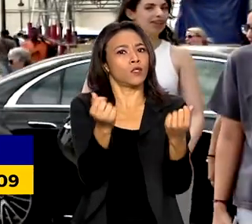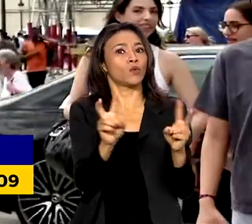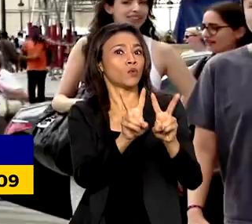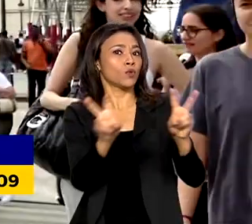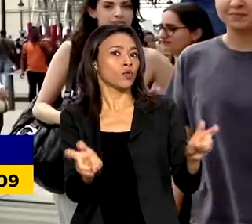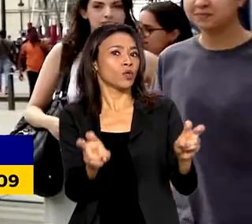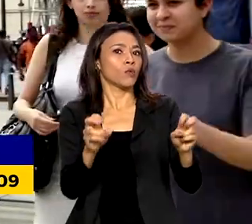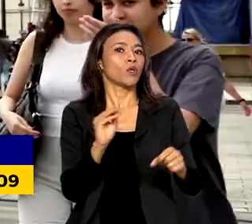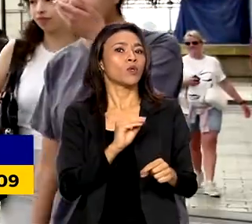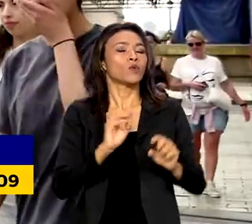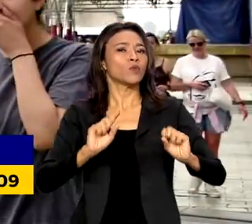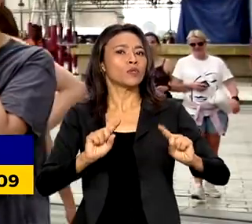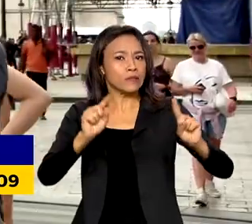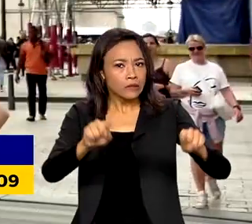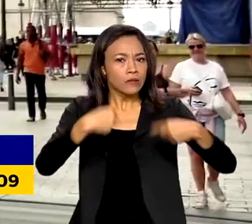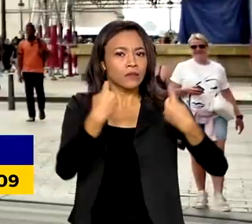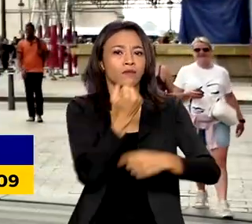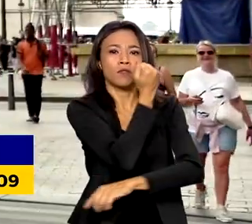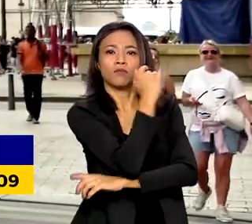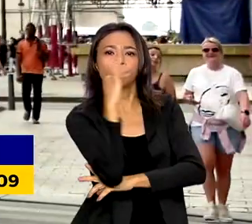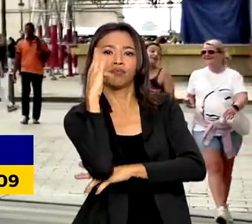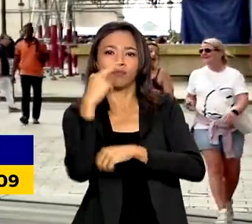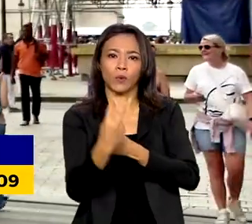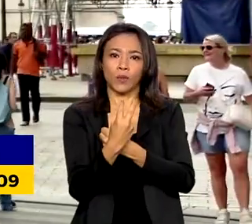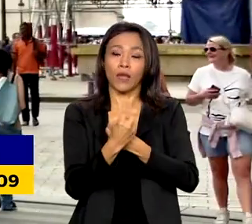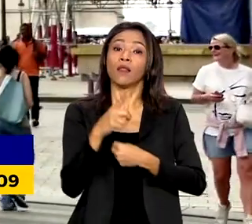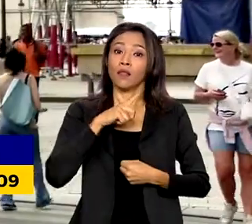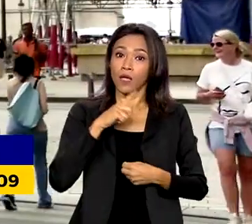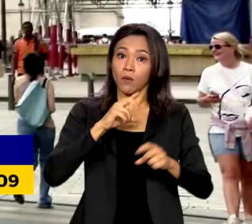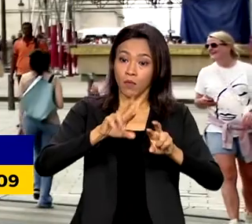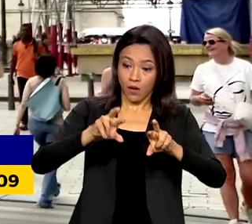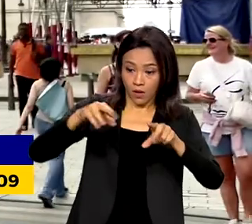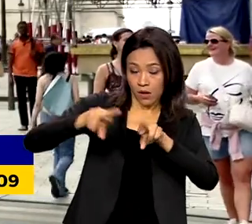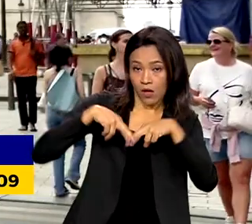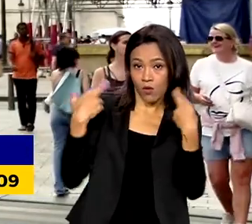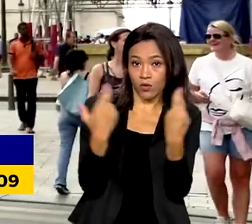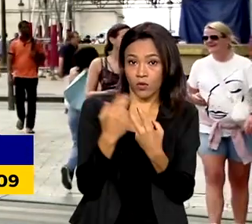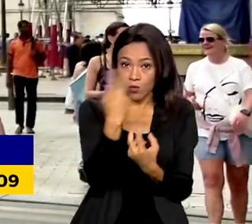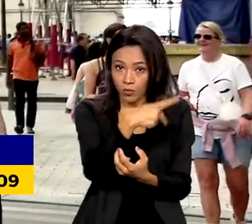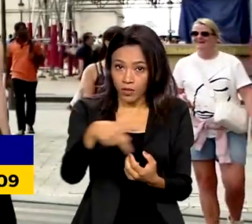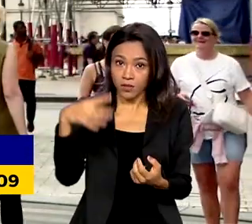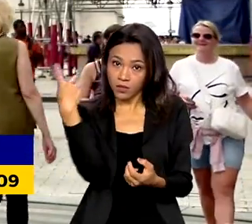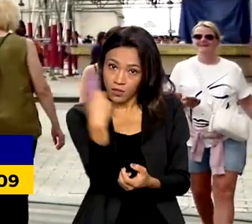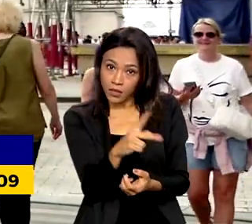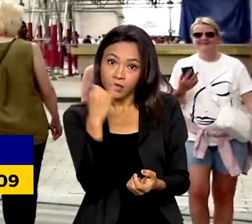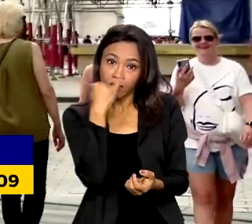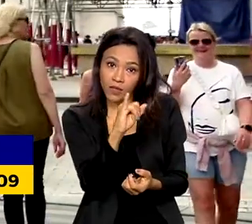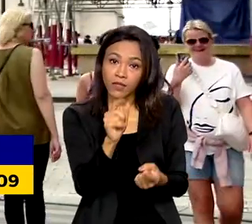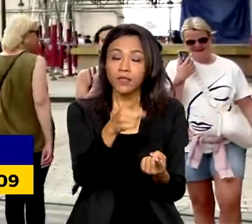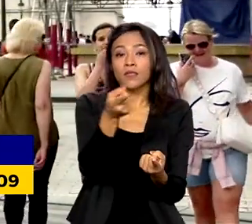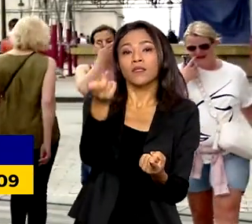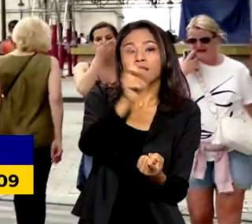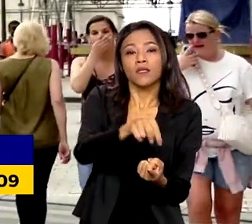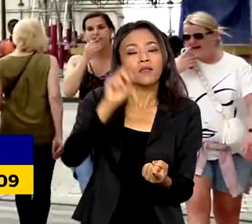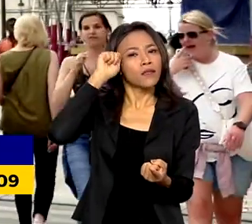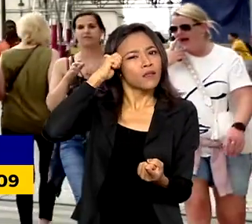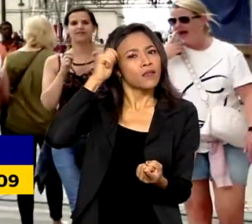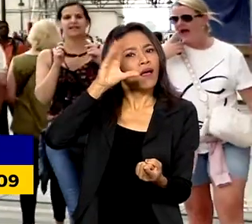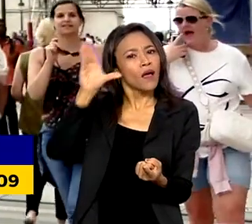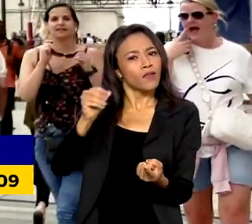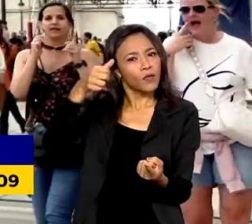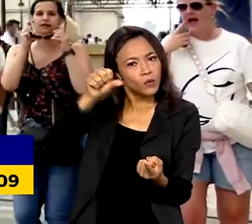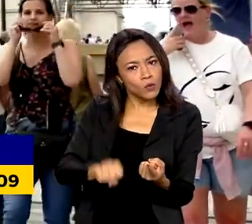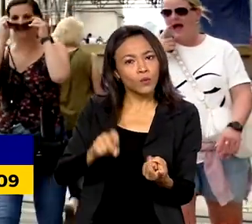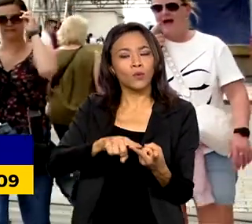ambientais. Ele tem reunião com o presidente francês Emmanuel Macron e encontros bilaterais com o presidente da África do Sul, com o presidente do Haiti,